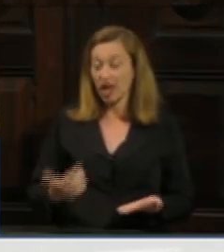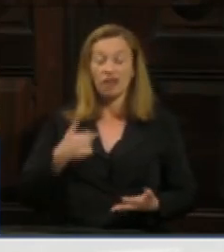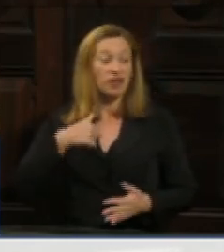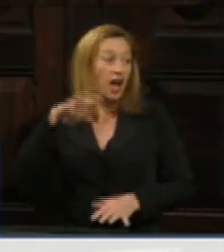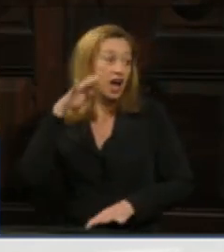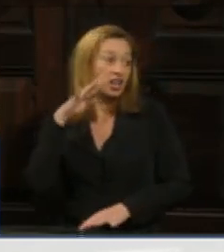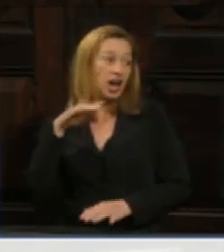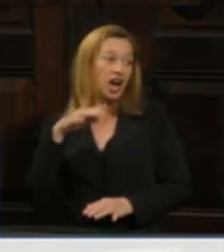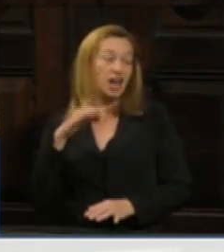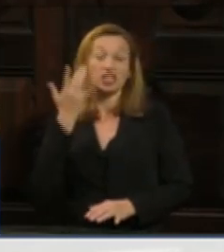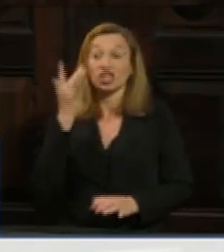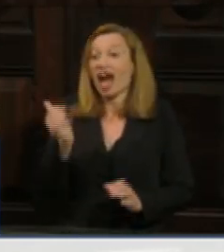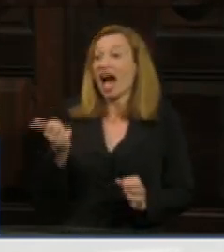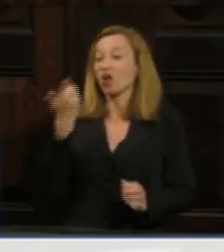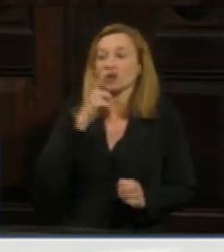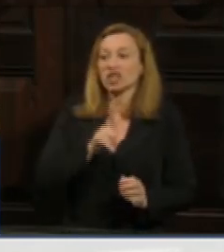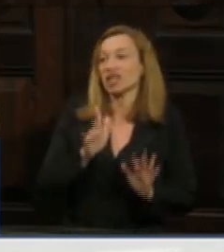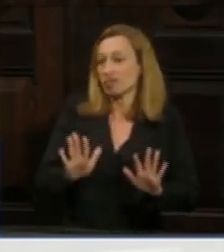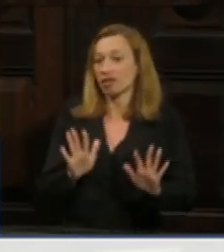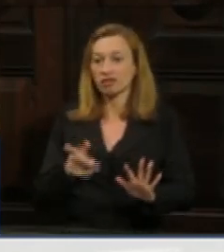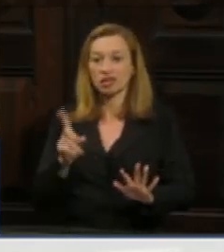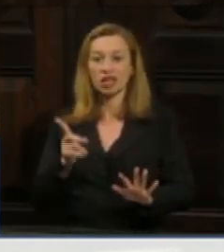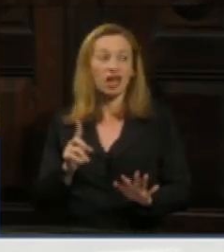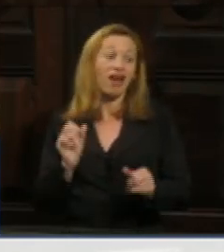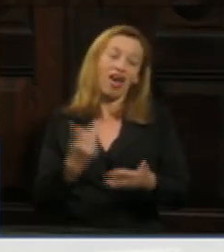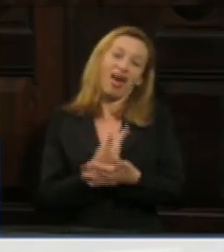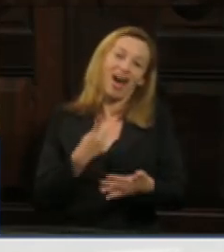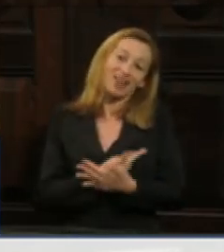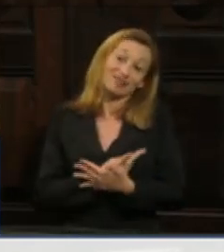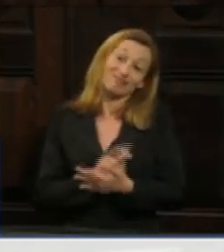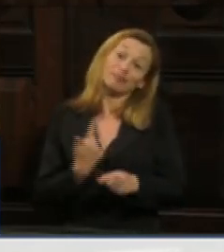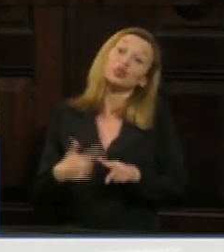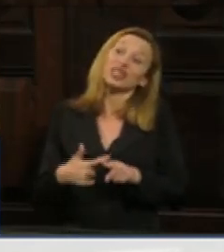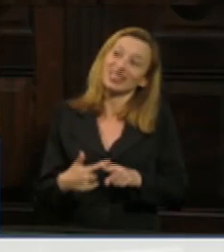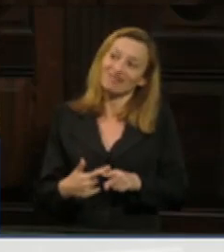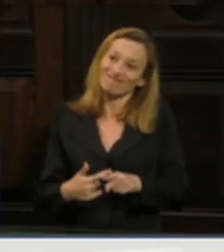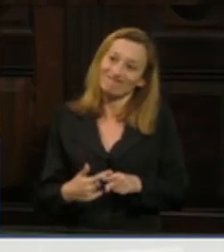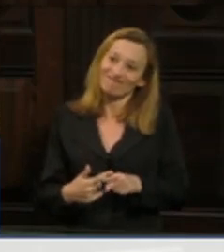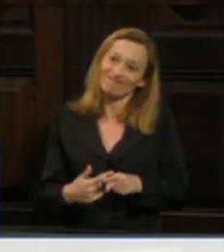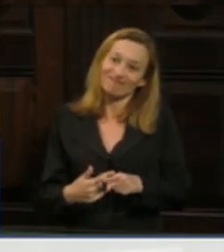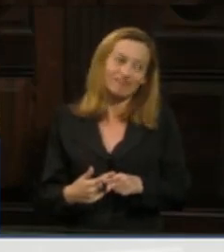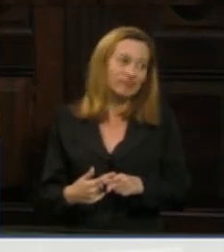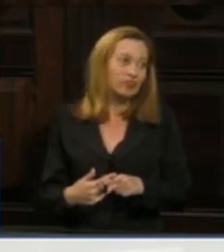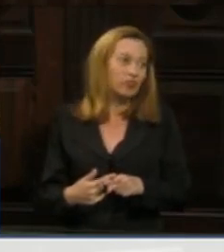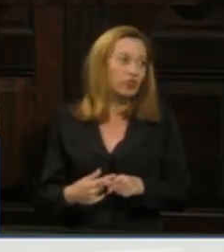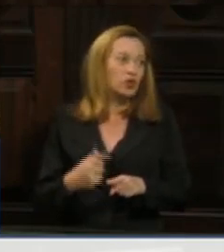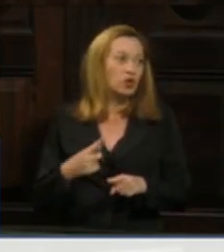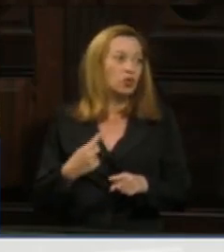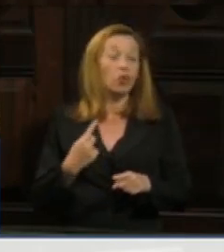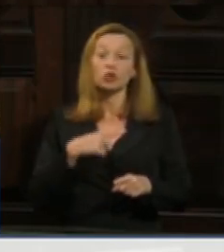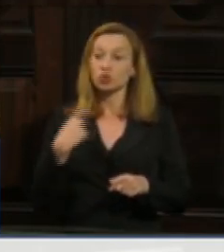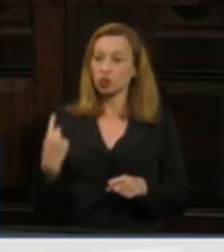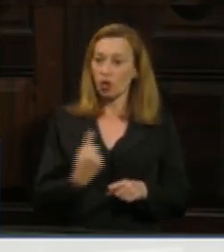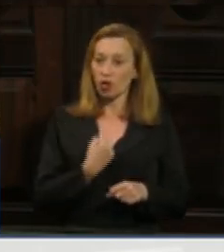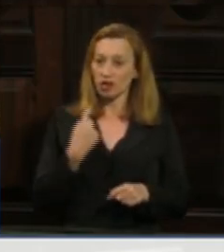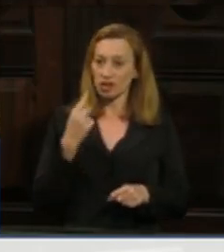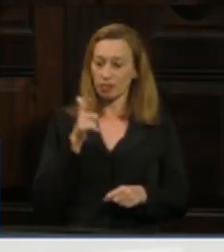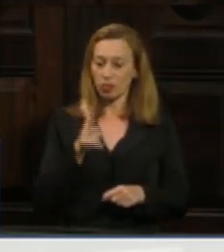do deputado Anderson. No próprio Diário Oficial, poucas semanas depois, fez a correção, colocando no